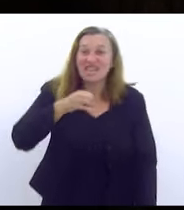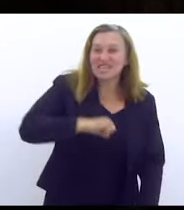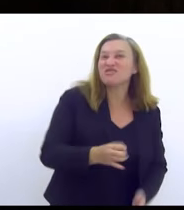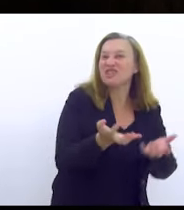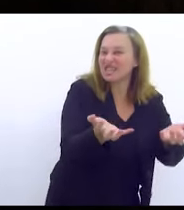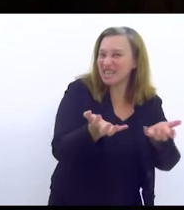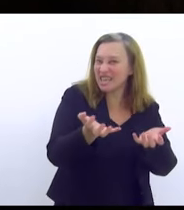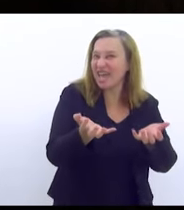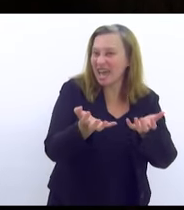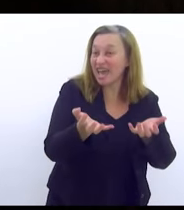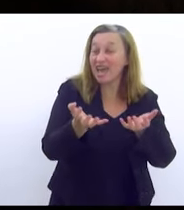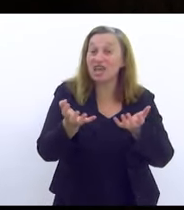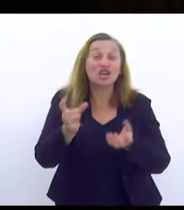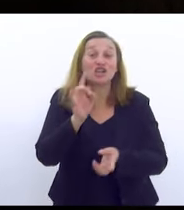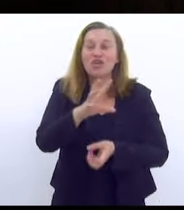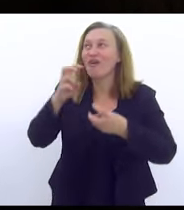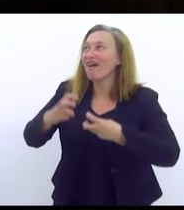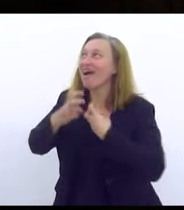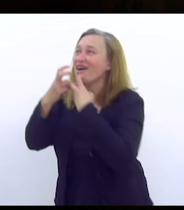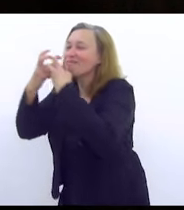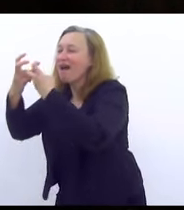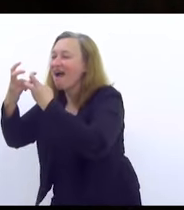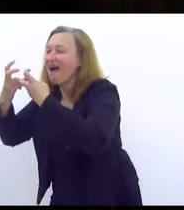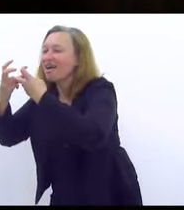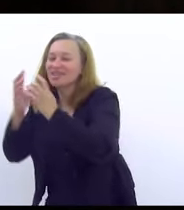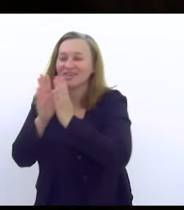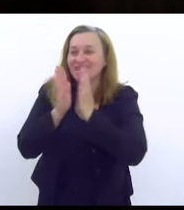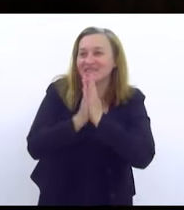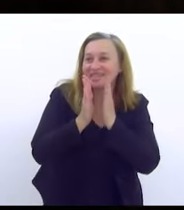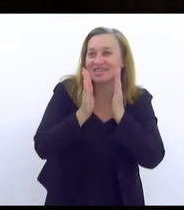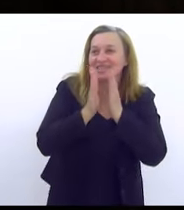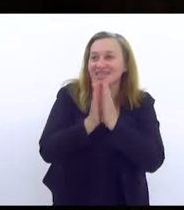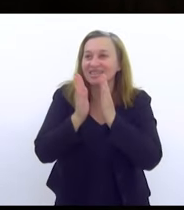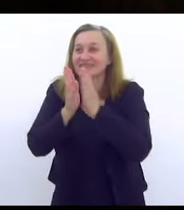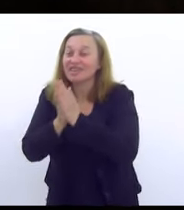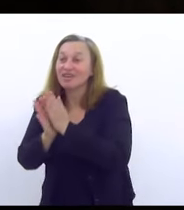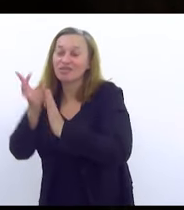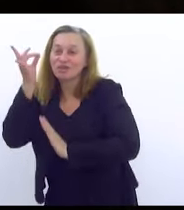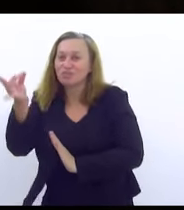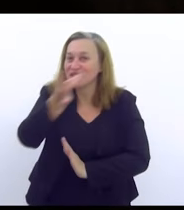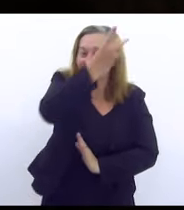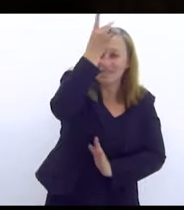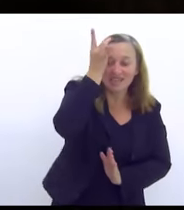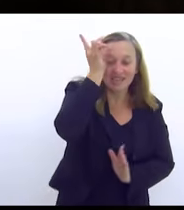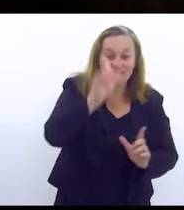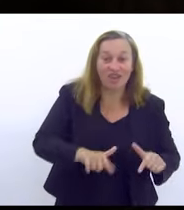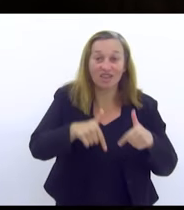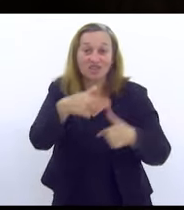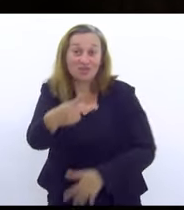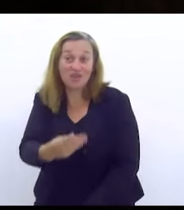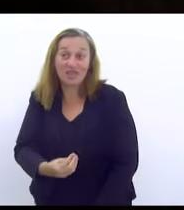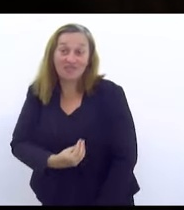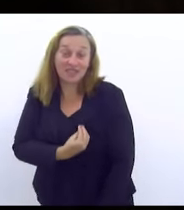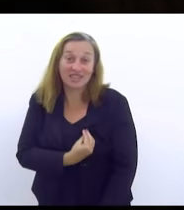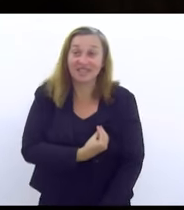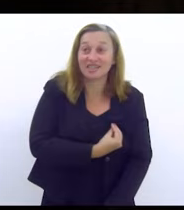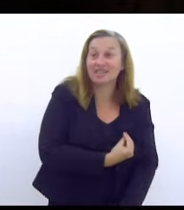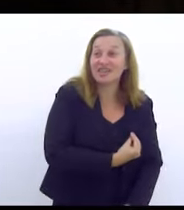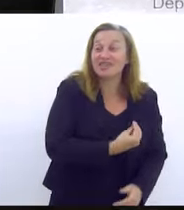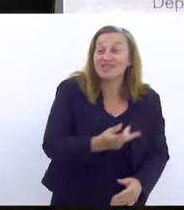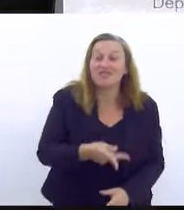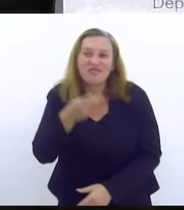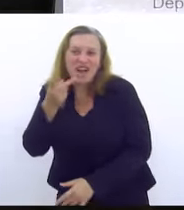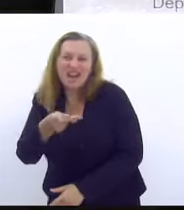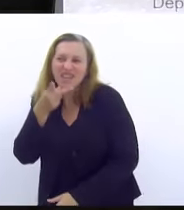você clamar em oração, a fonte jorra no seu coração. Falando